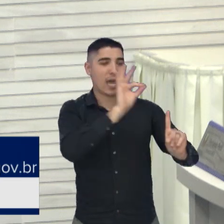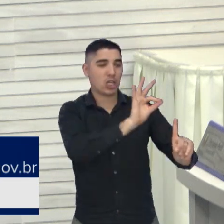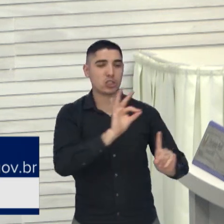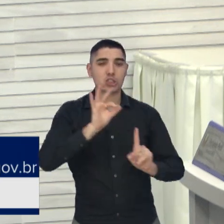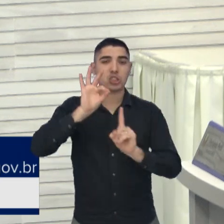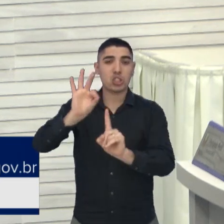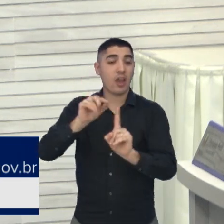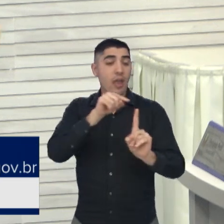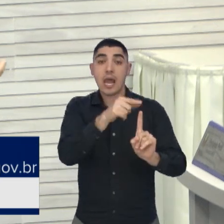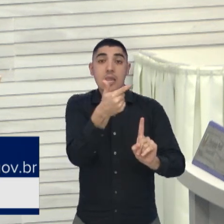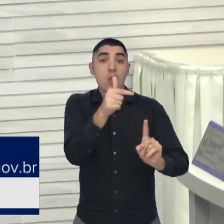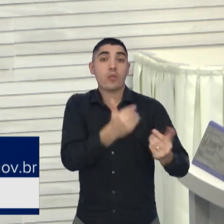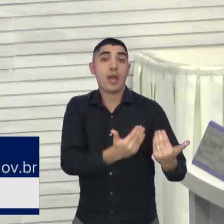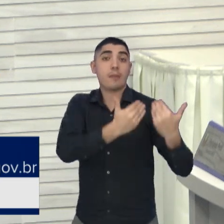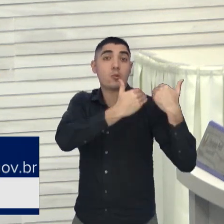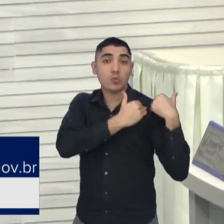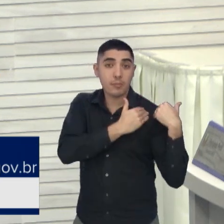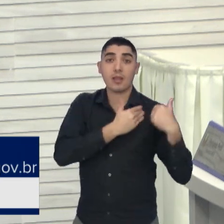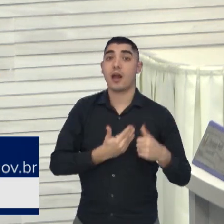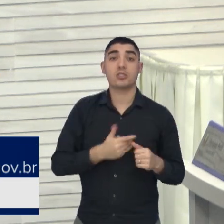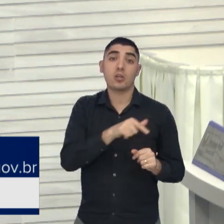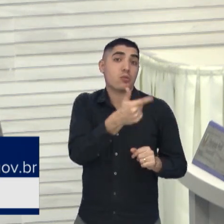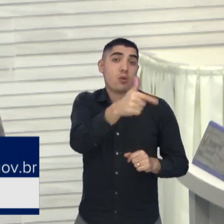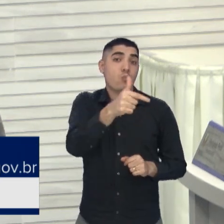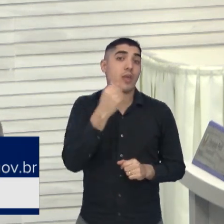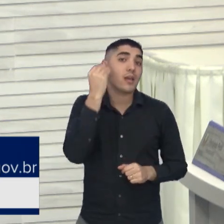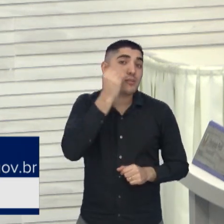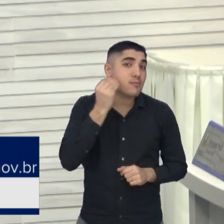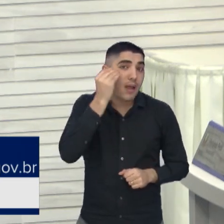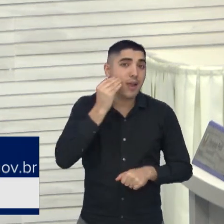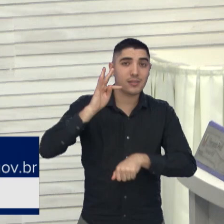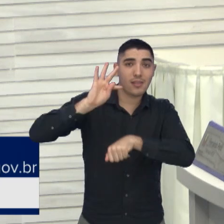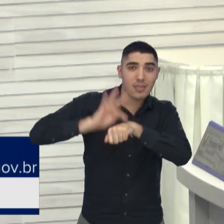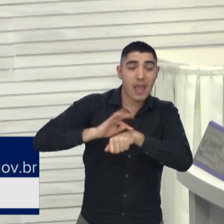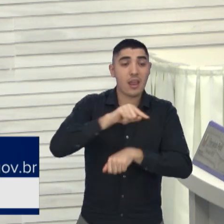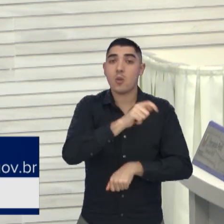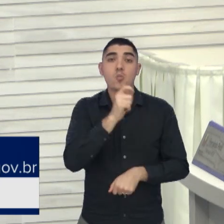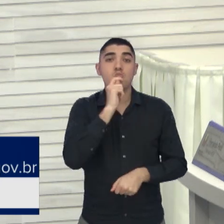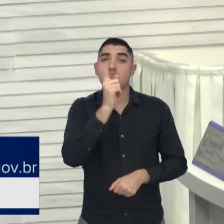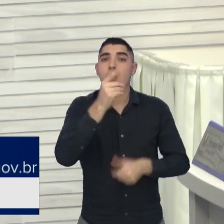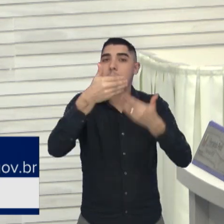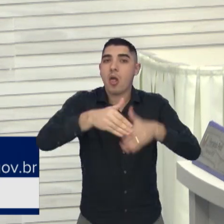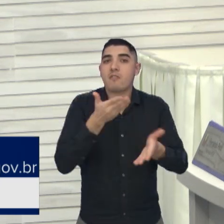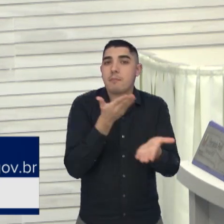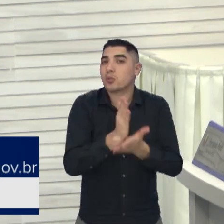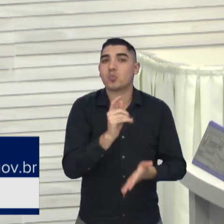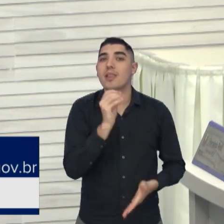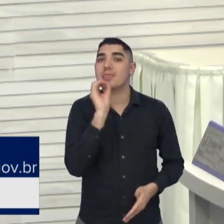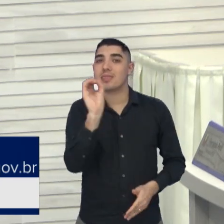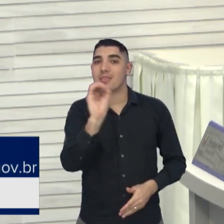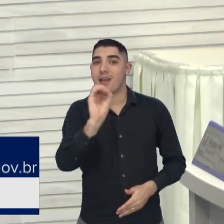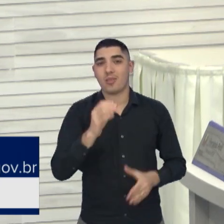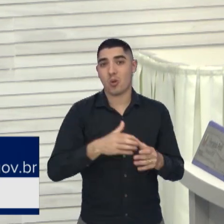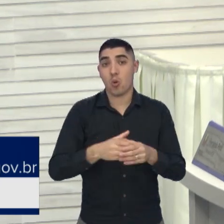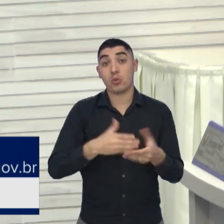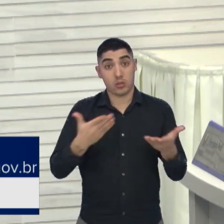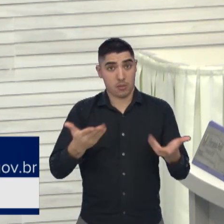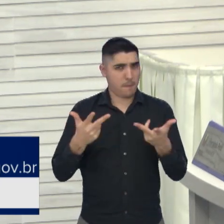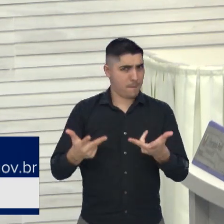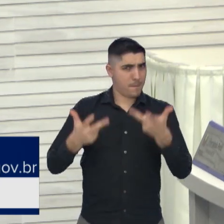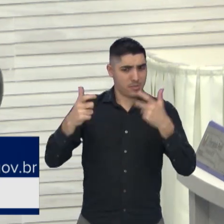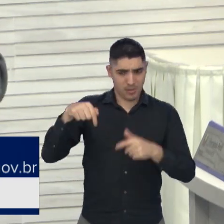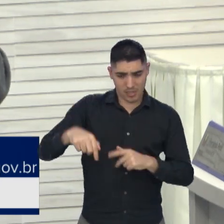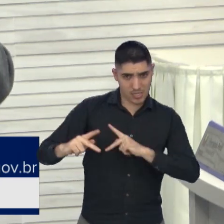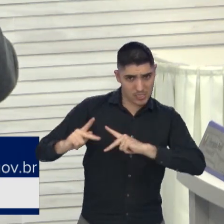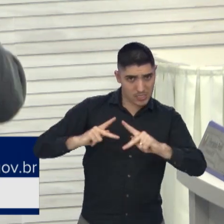a responsabilidade de auditor que passou por concurso, é formado, passou por um concurso, e a gente vê que São José dos Campos está